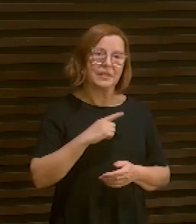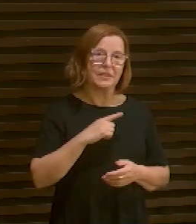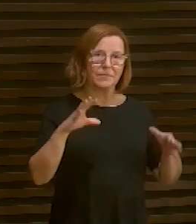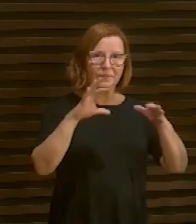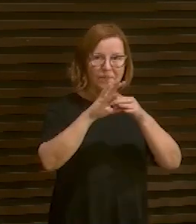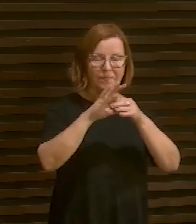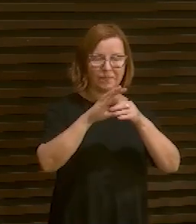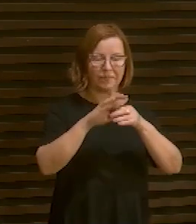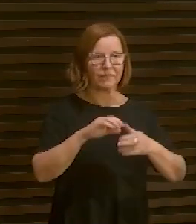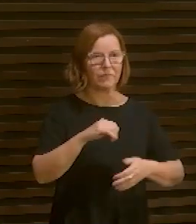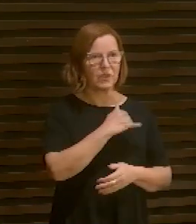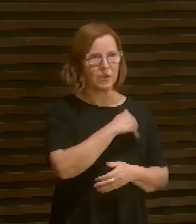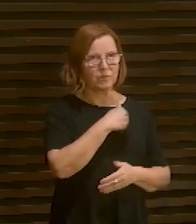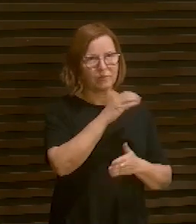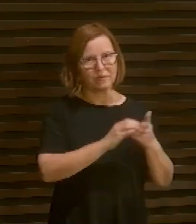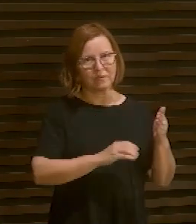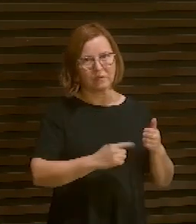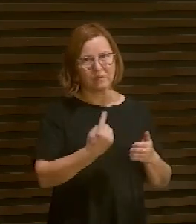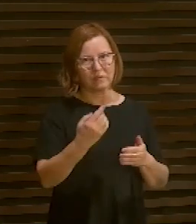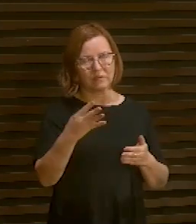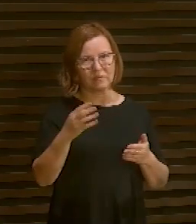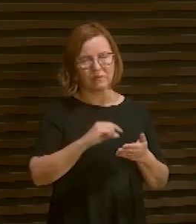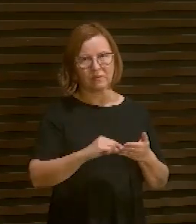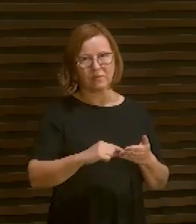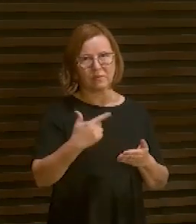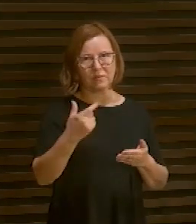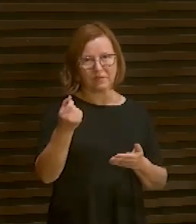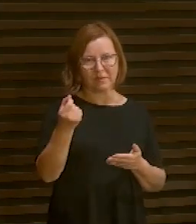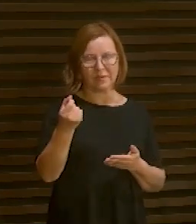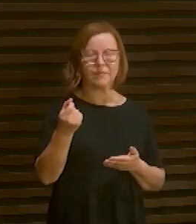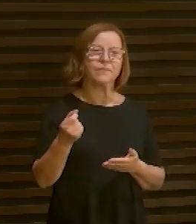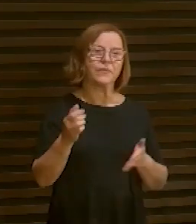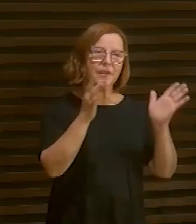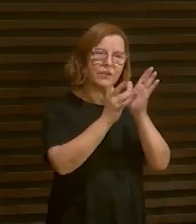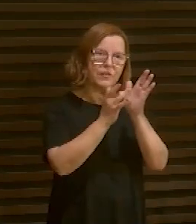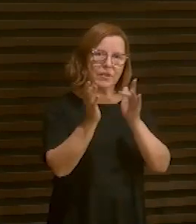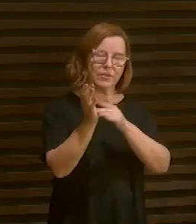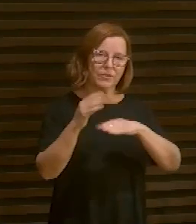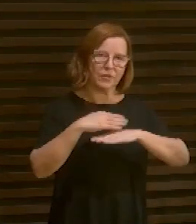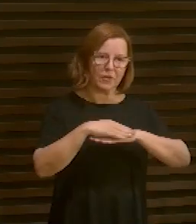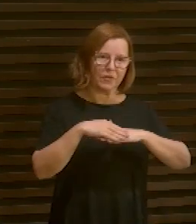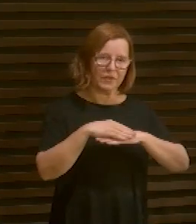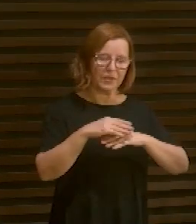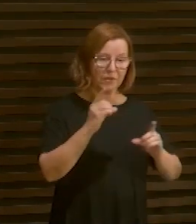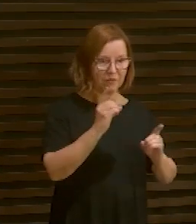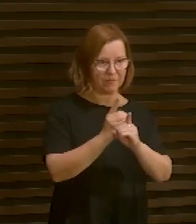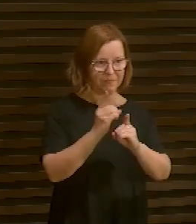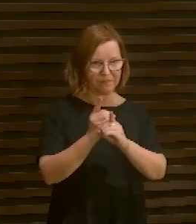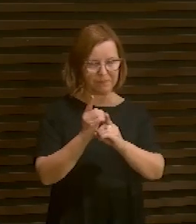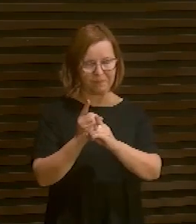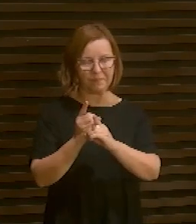capítulo 14, versículo 20, Jesus estava ali conversando com os seus